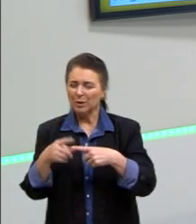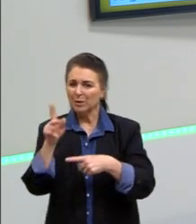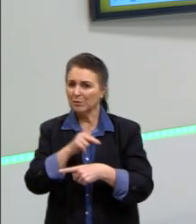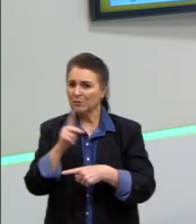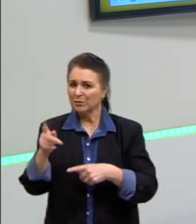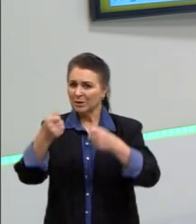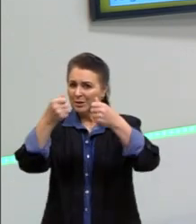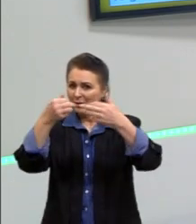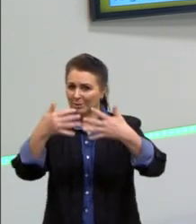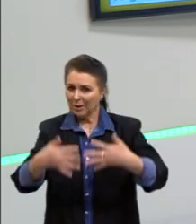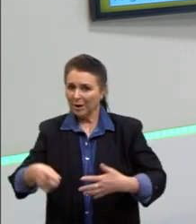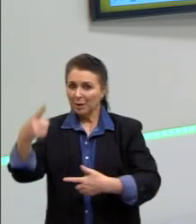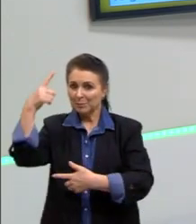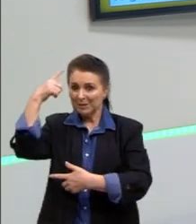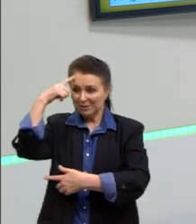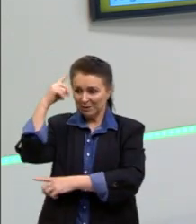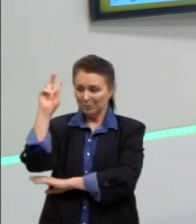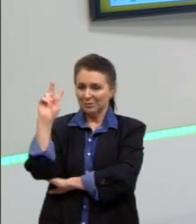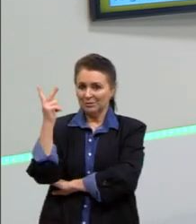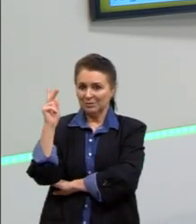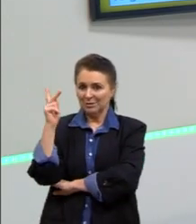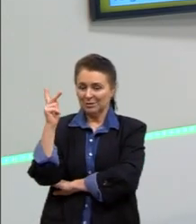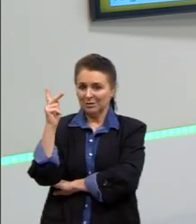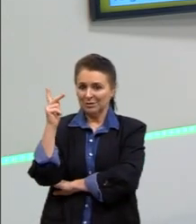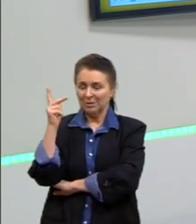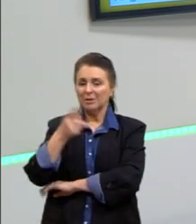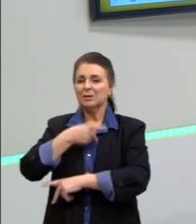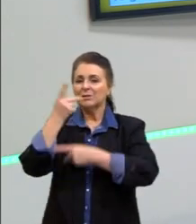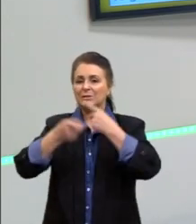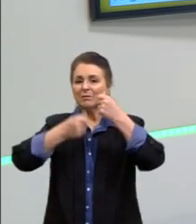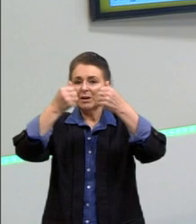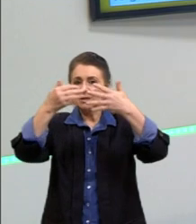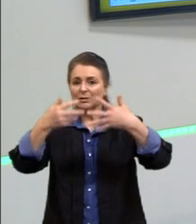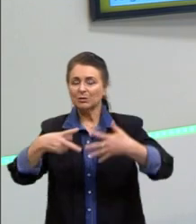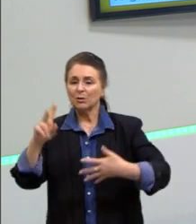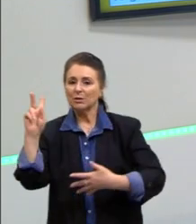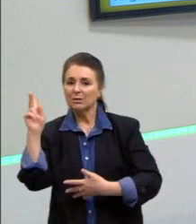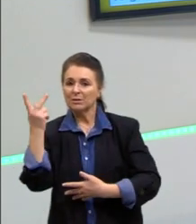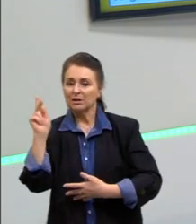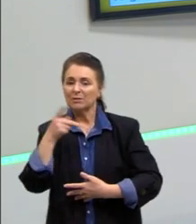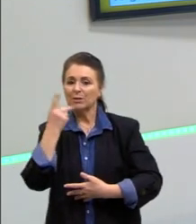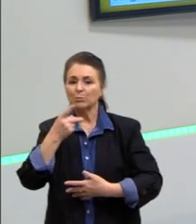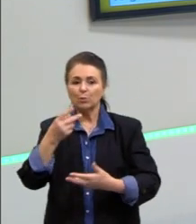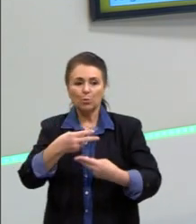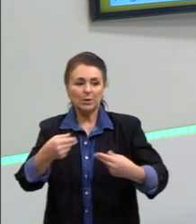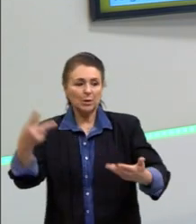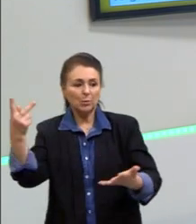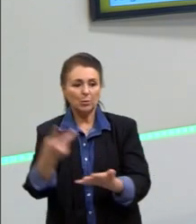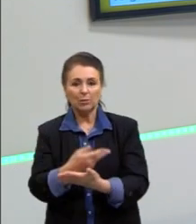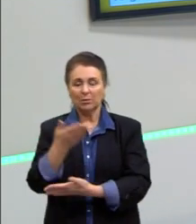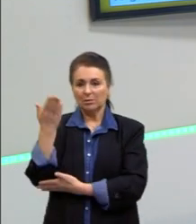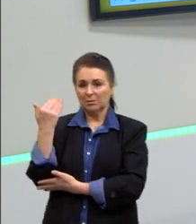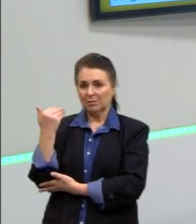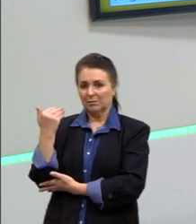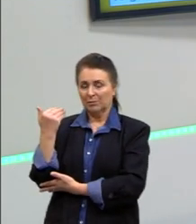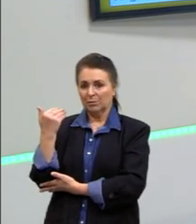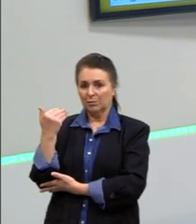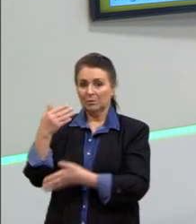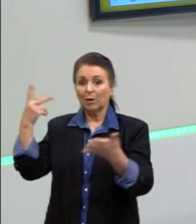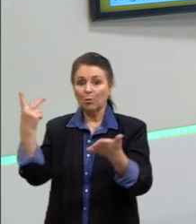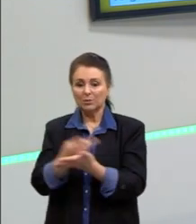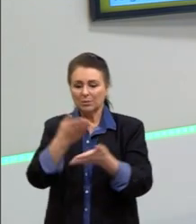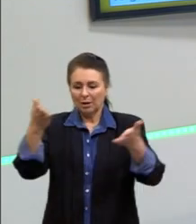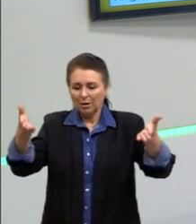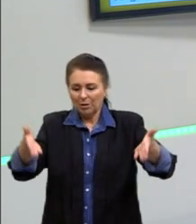aí pensando na história né quando a gente fala em história a gente está falando de acontecimentos o que tá acontecendo hoje